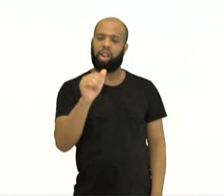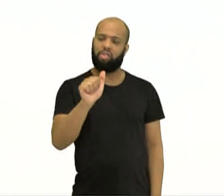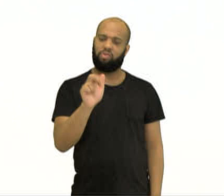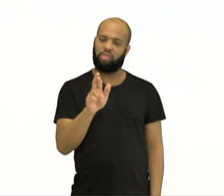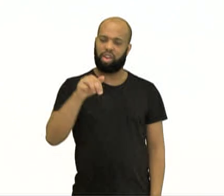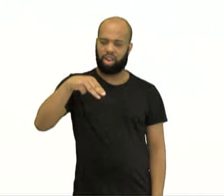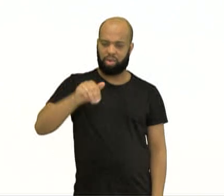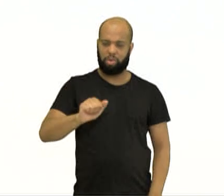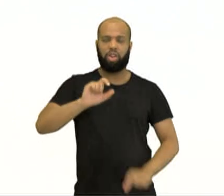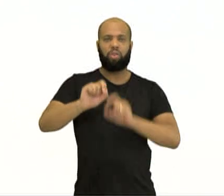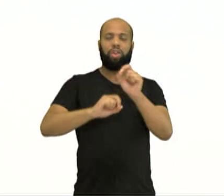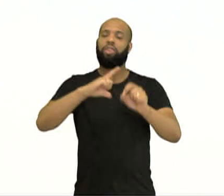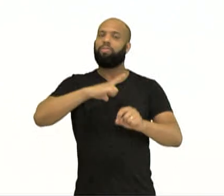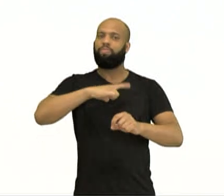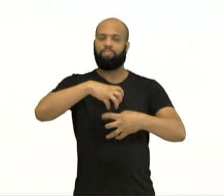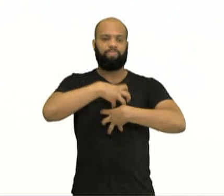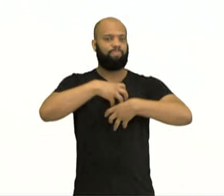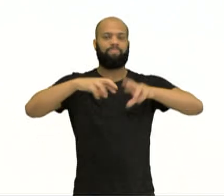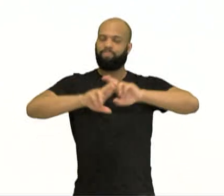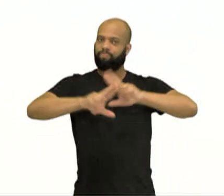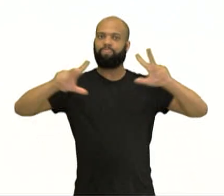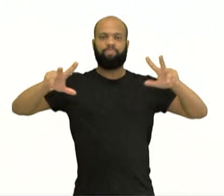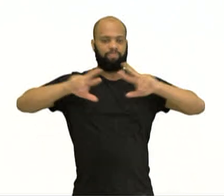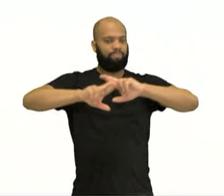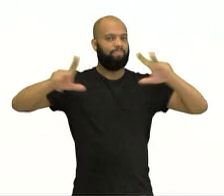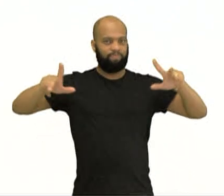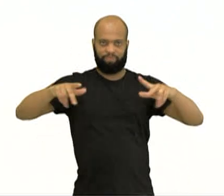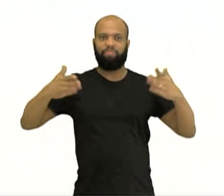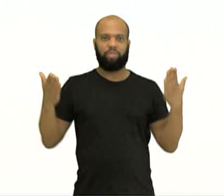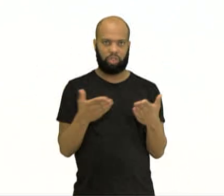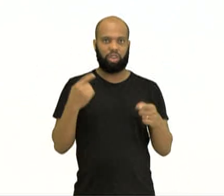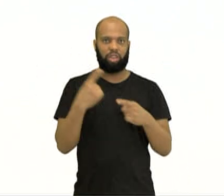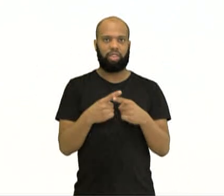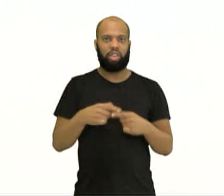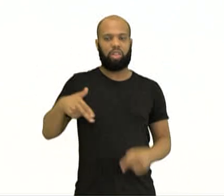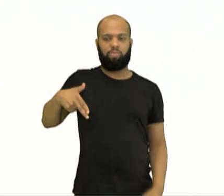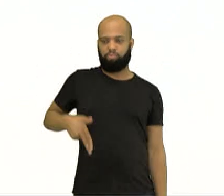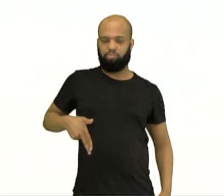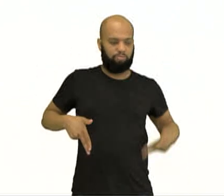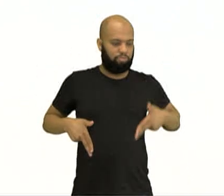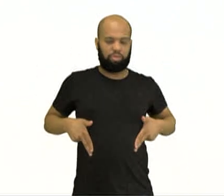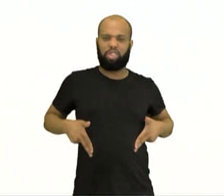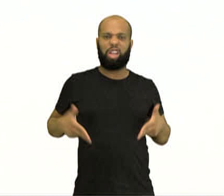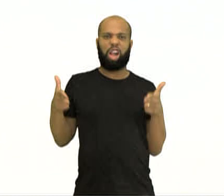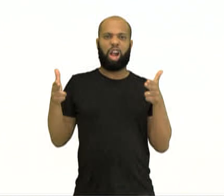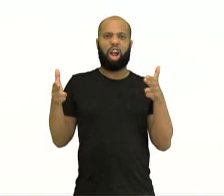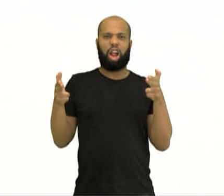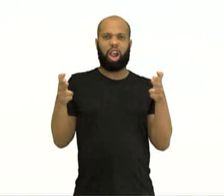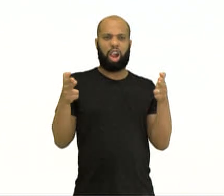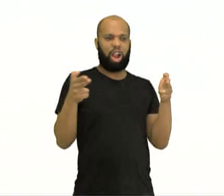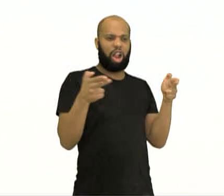significado completamente diferente do comum. Então não é uma arma necessariamente